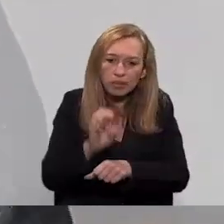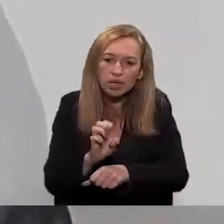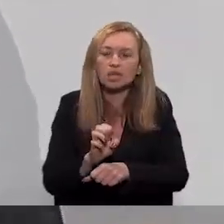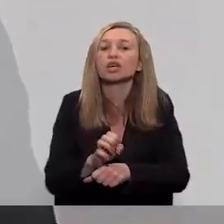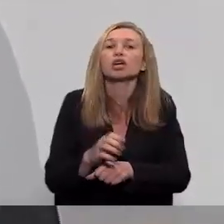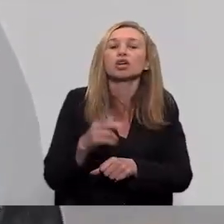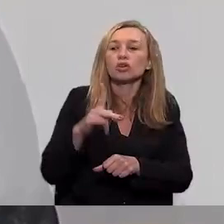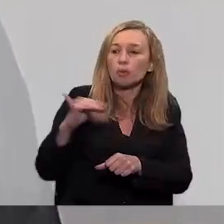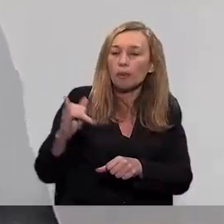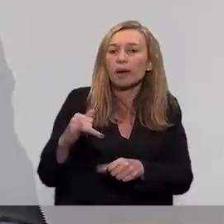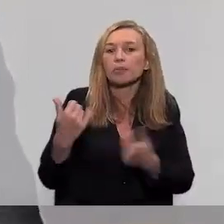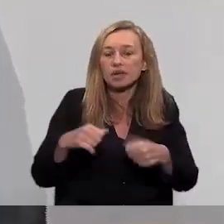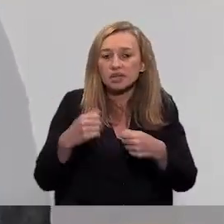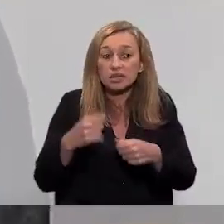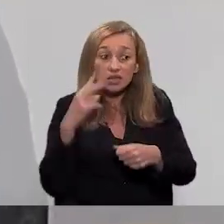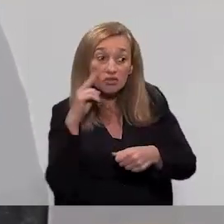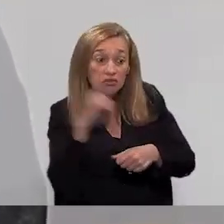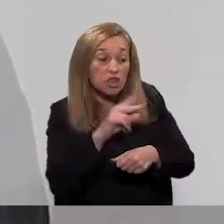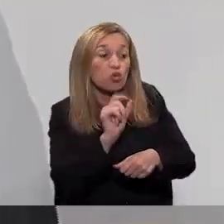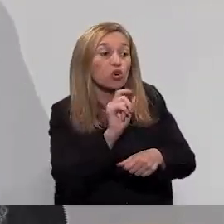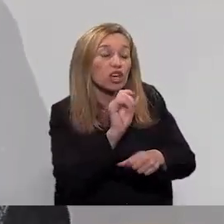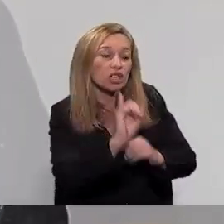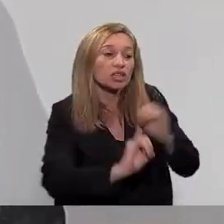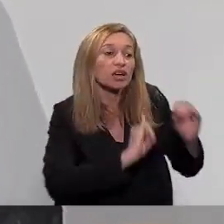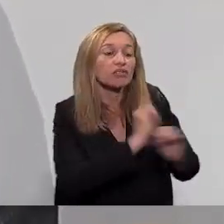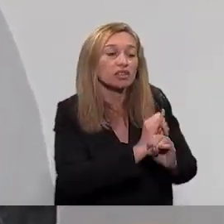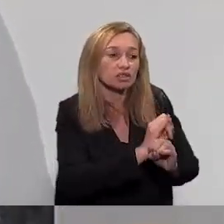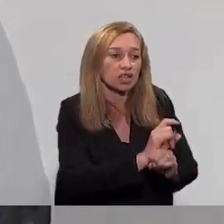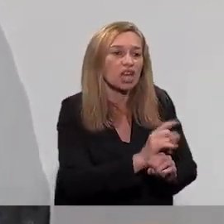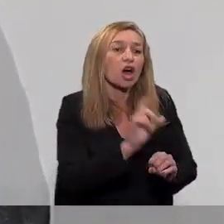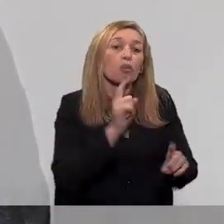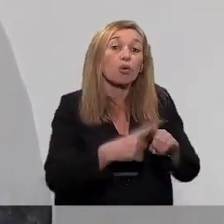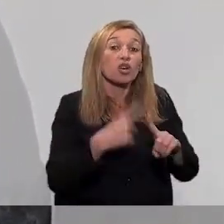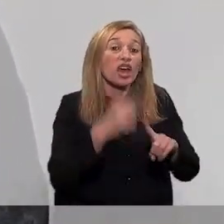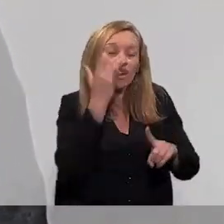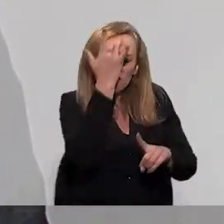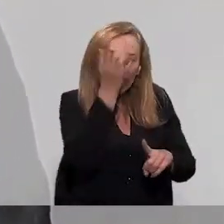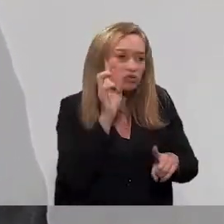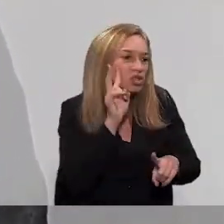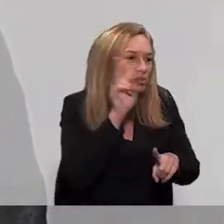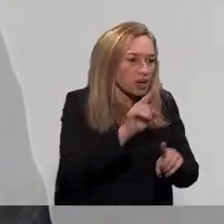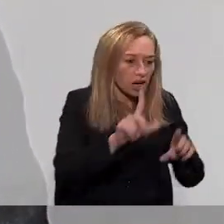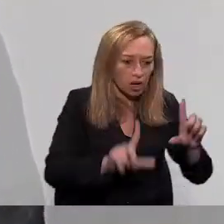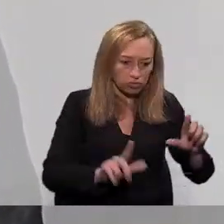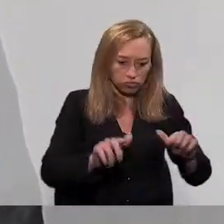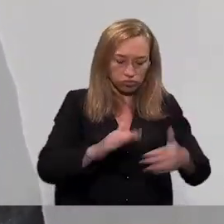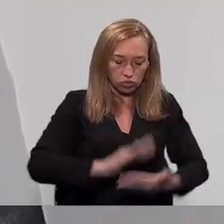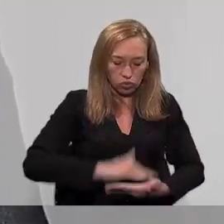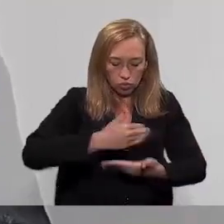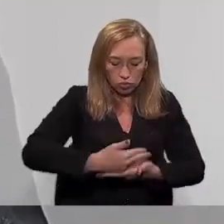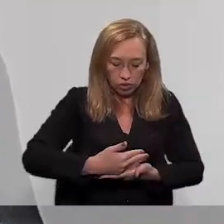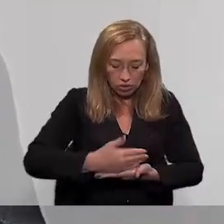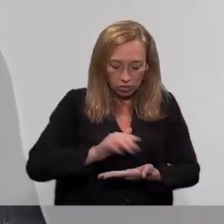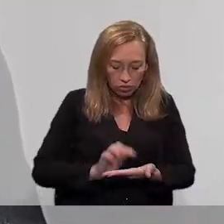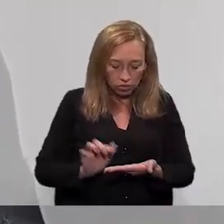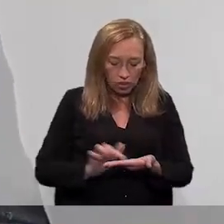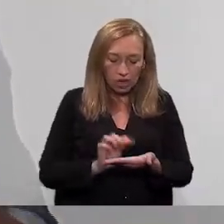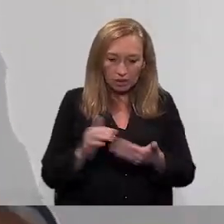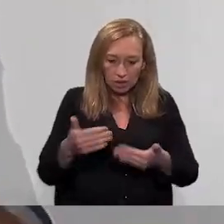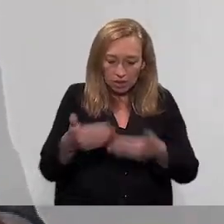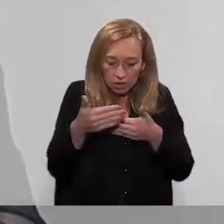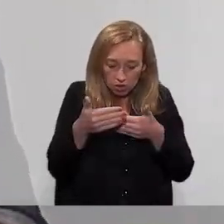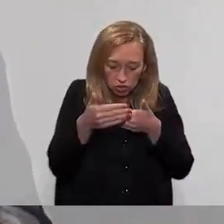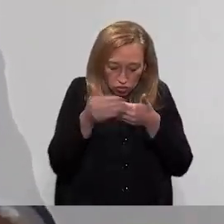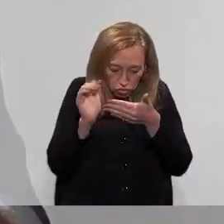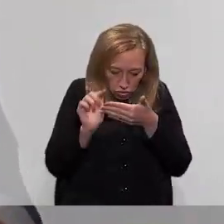procure o pai, procure a mãe, e o pai tem que saber o que a criança está acessando. Isso. Porque é fácil você pegar um computador e ficar